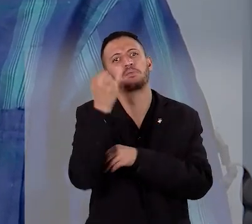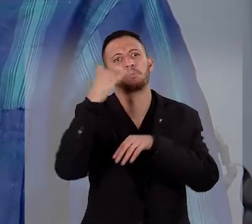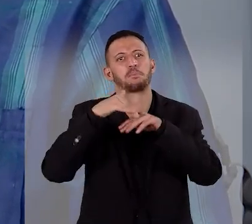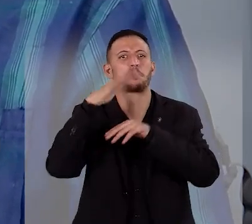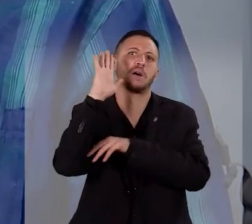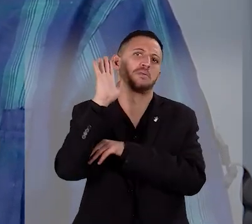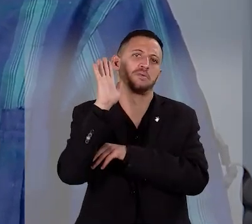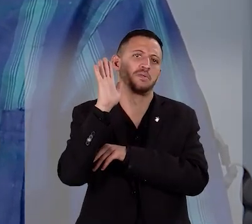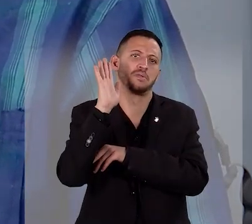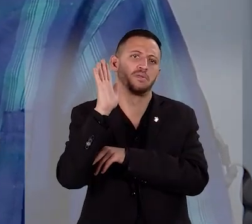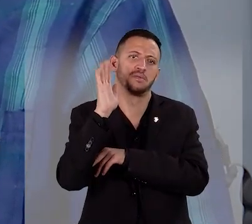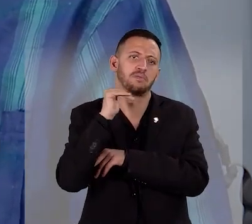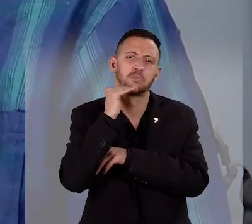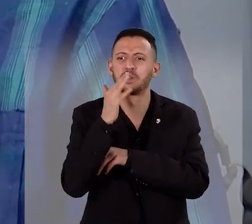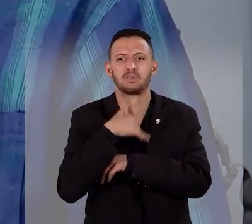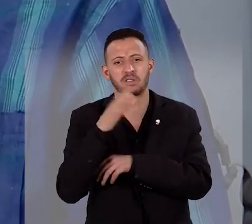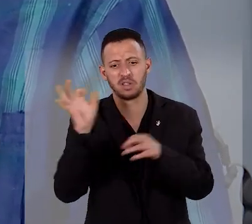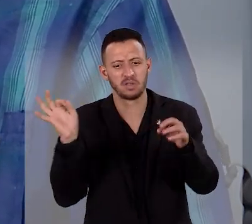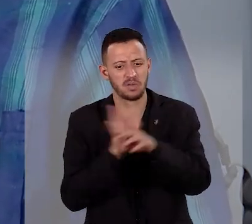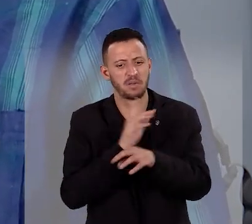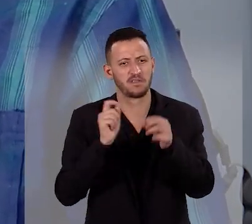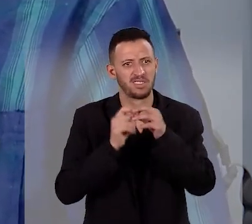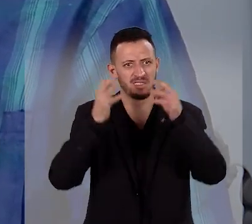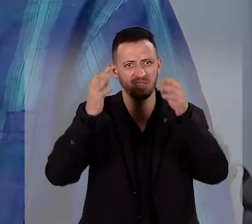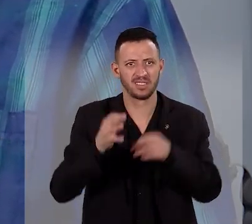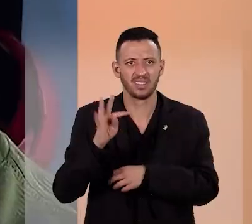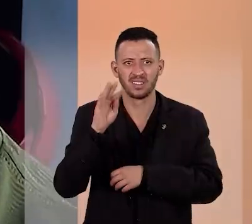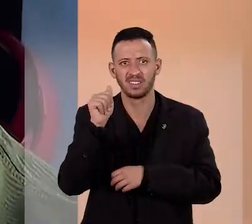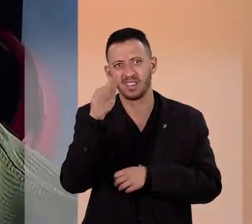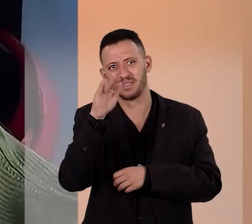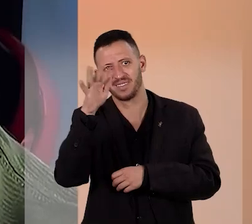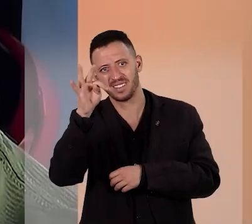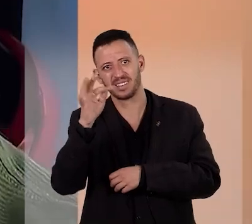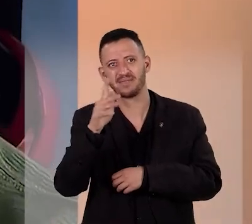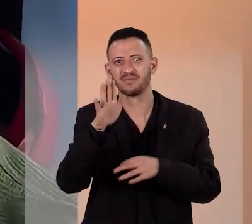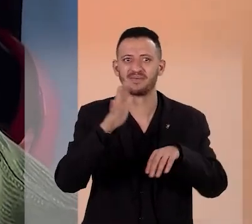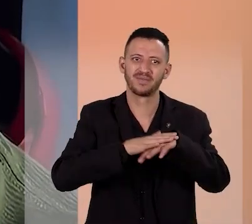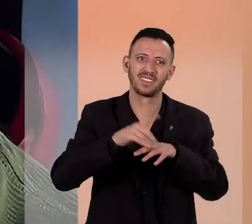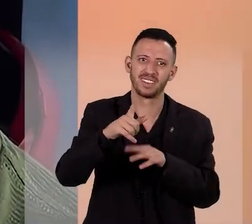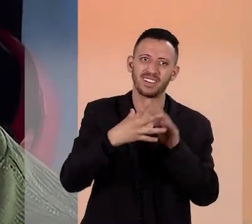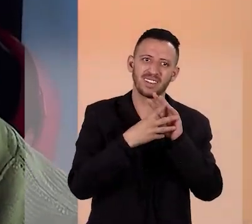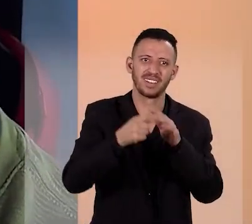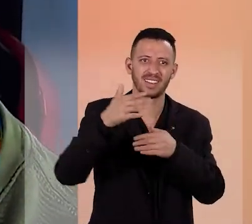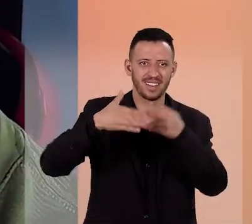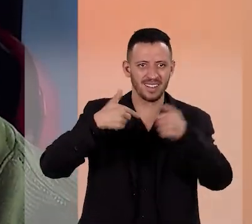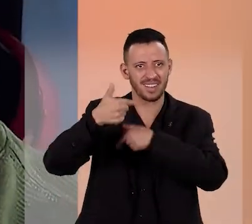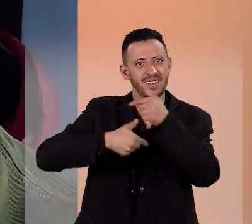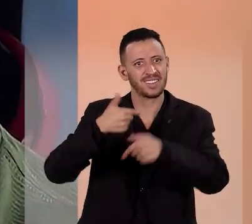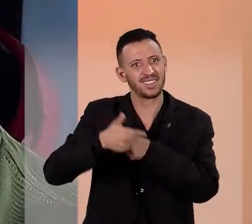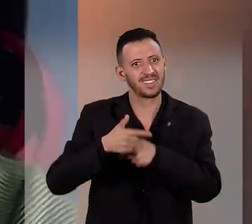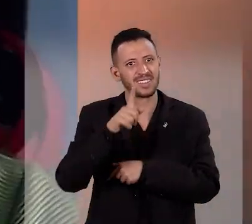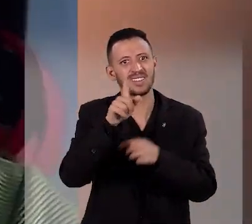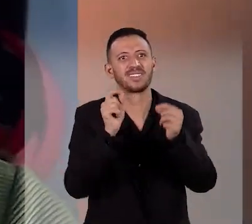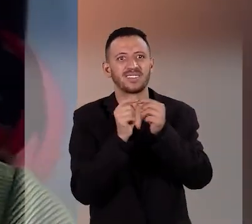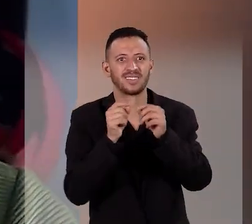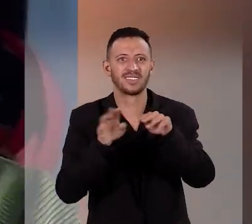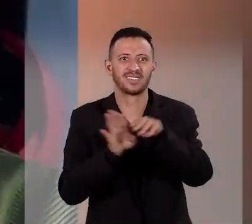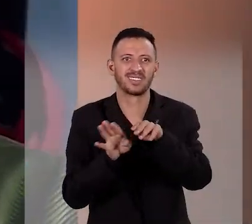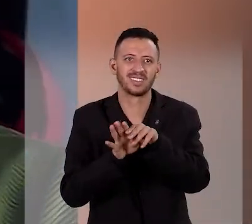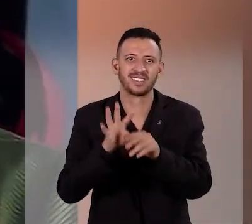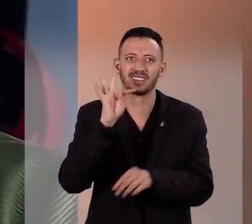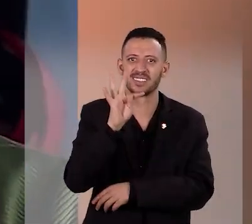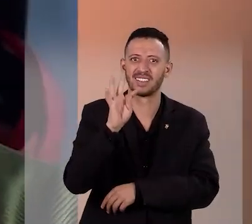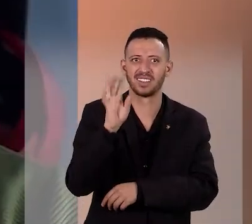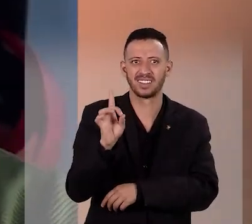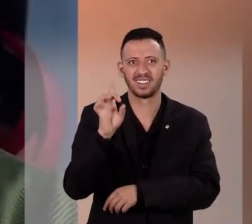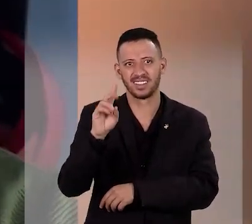ali que importa. Então ajuda eu terminar logo e terminar bem feito. Tabata é mais um exemplo de pessoa com autismo no mercado de trabalho. Ela